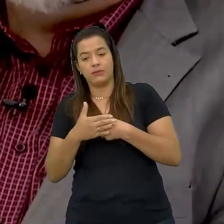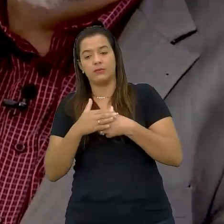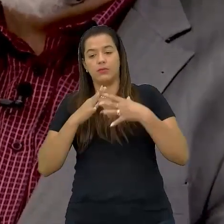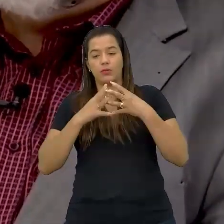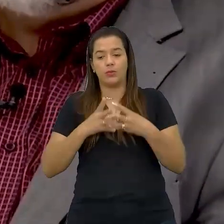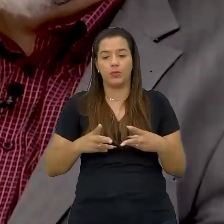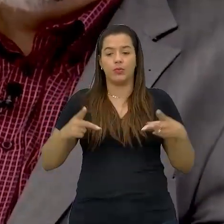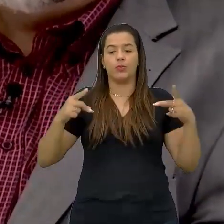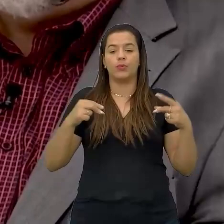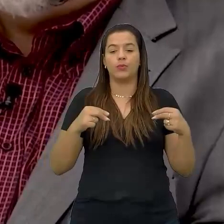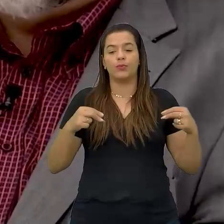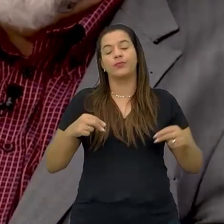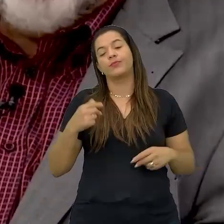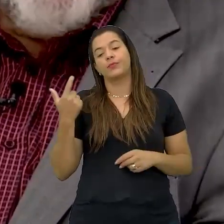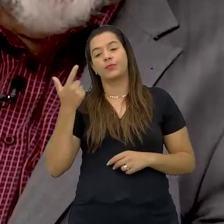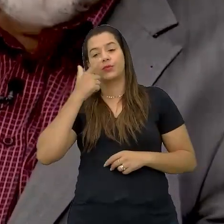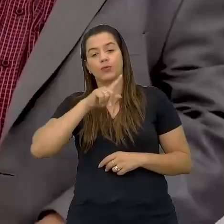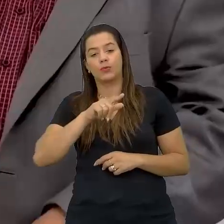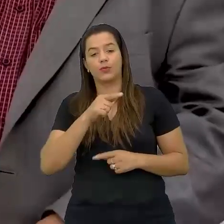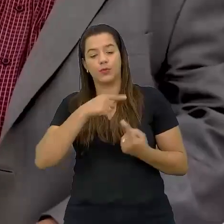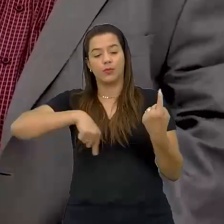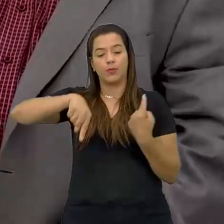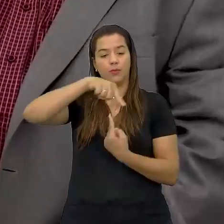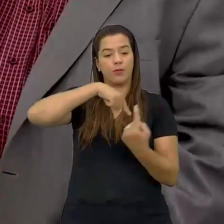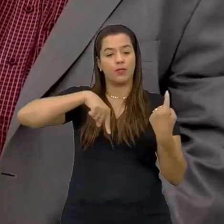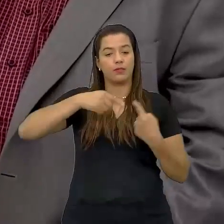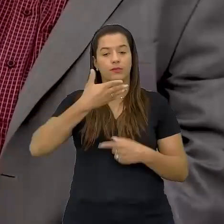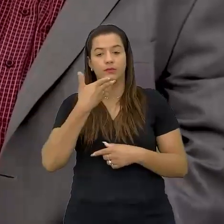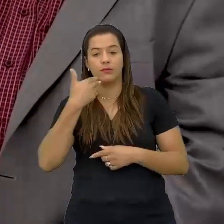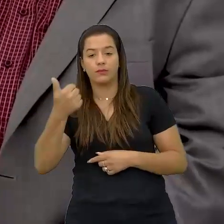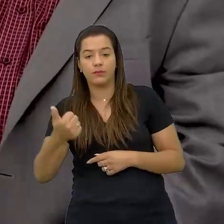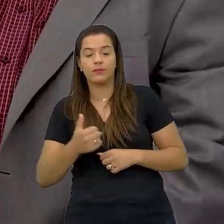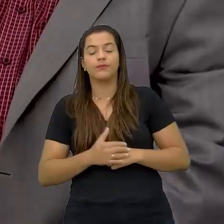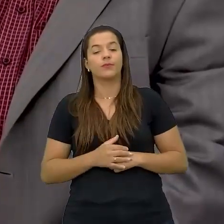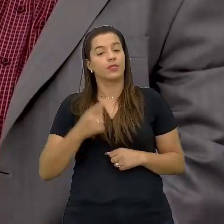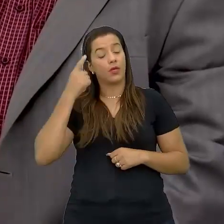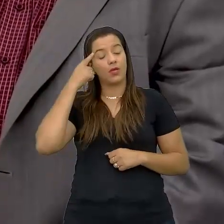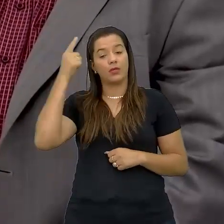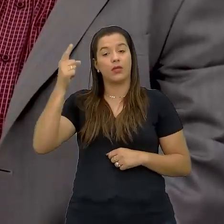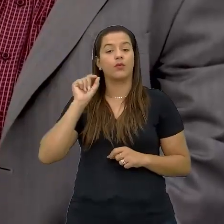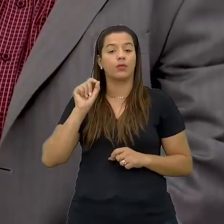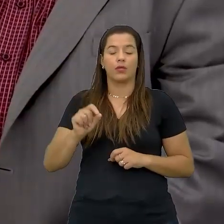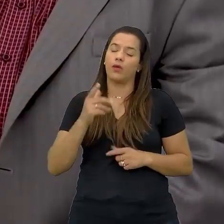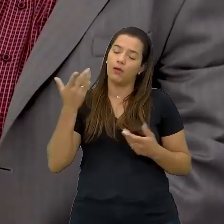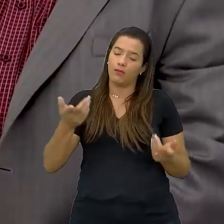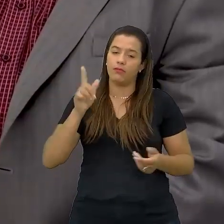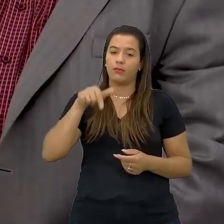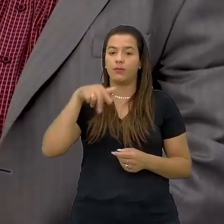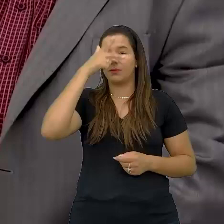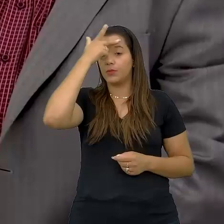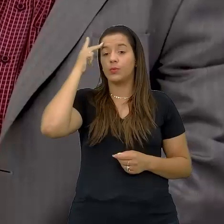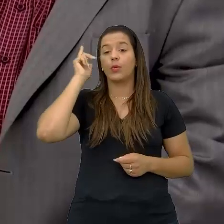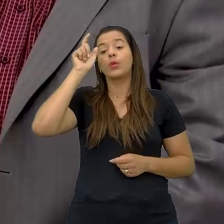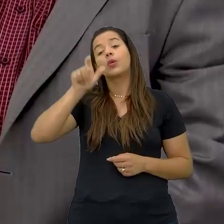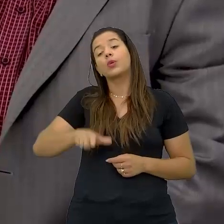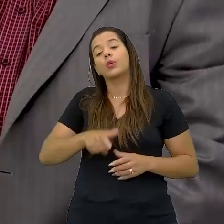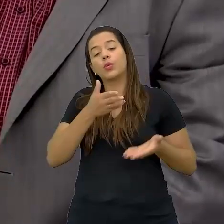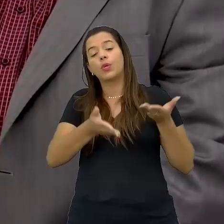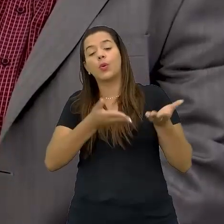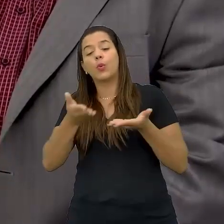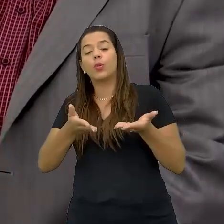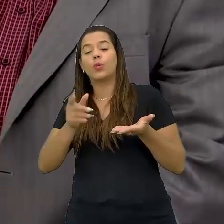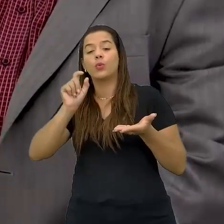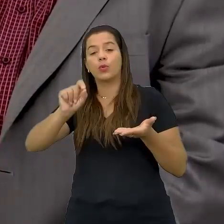e, portanto, construir ali uma outra relação. Daí que a ideia de curadoria é alguém que cuida. Alguém que cuida do quê?